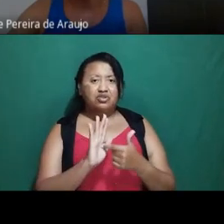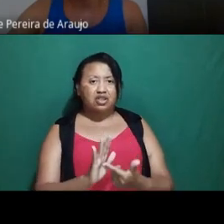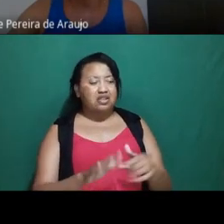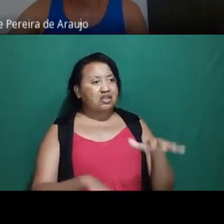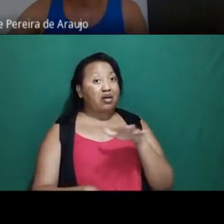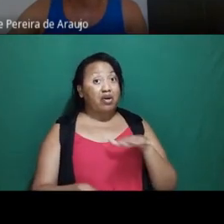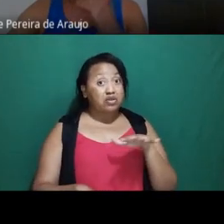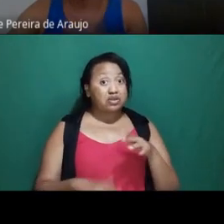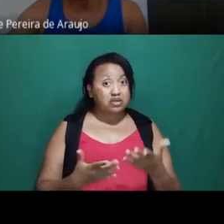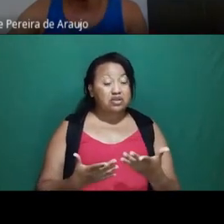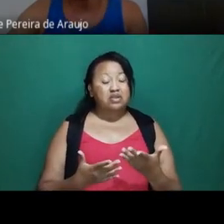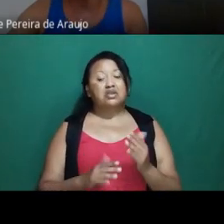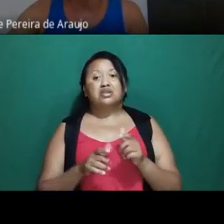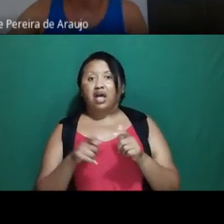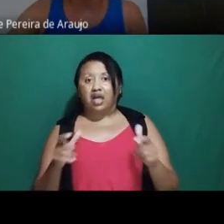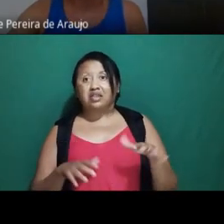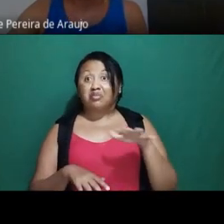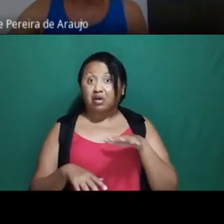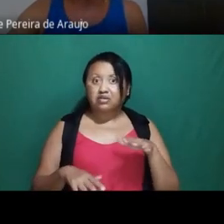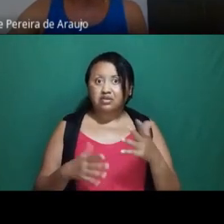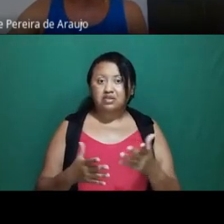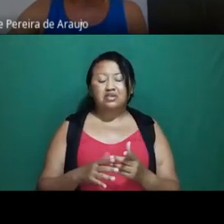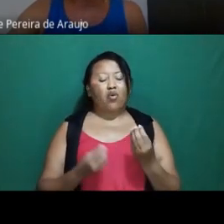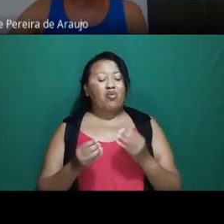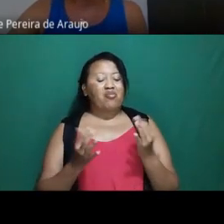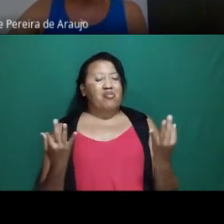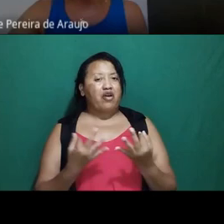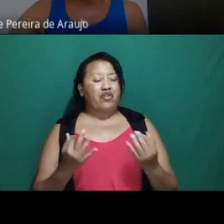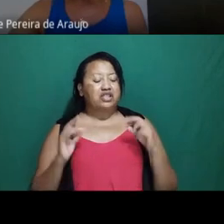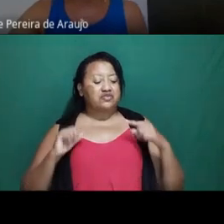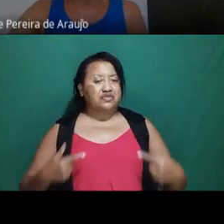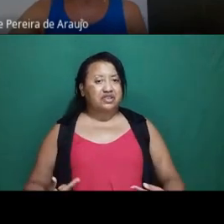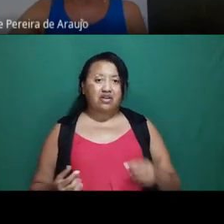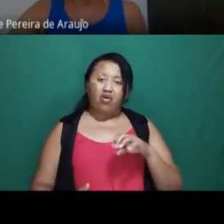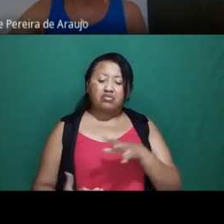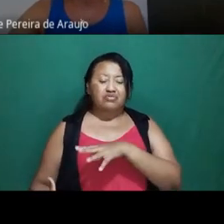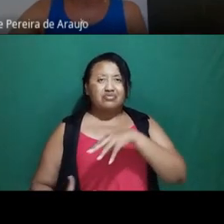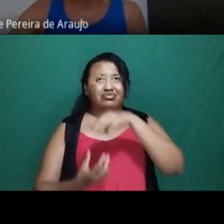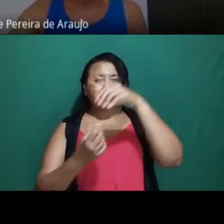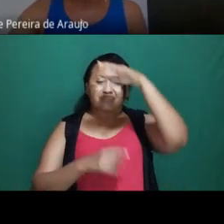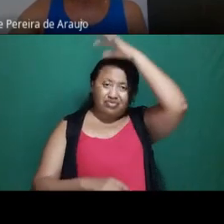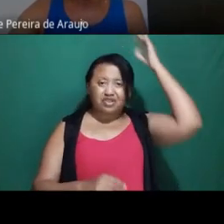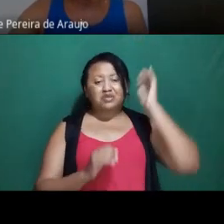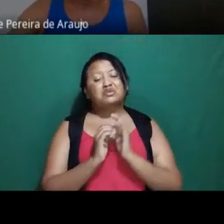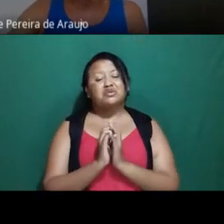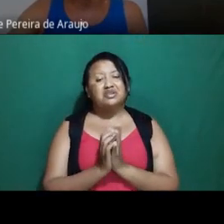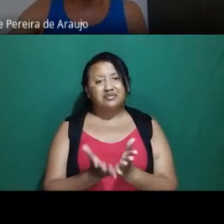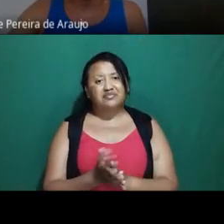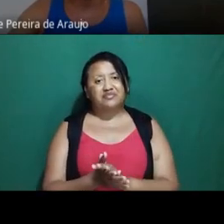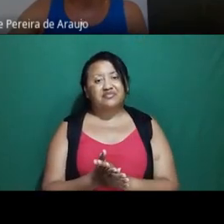sua maioria não são todas elas mas em sua grande maioria como perfeições físicas ou espirituais essas